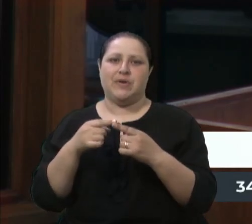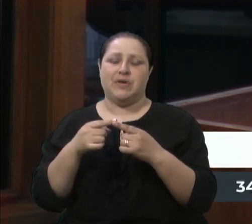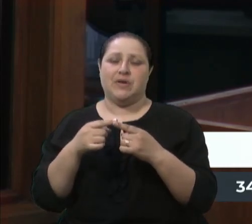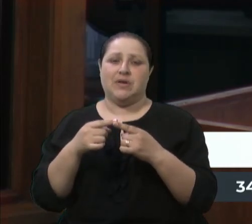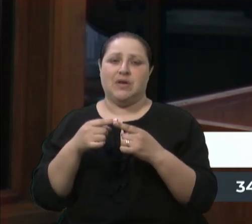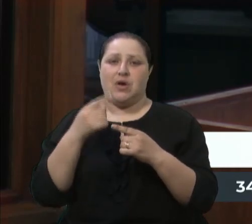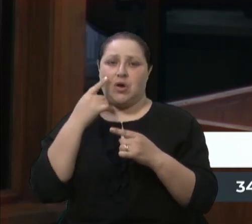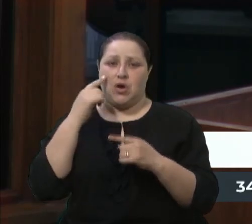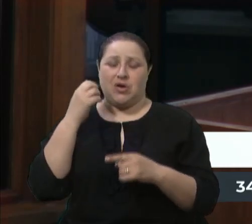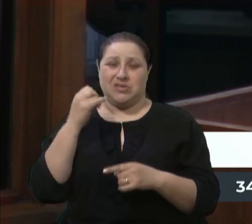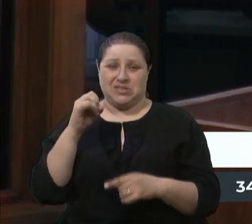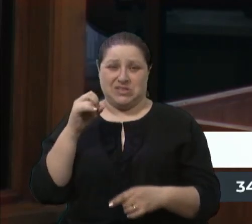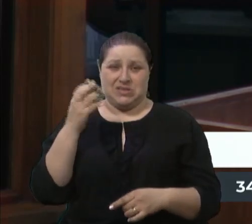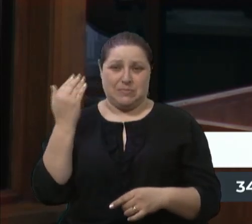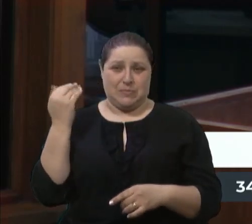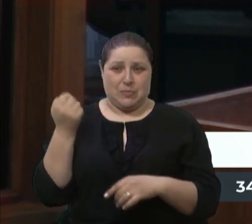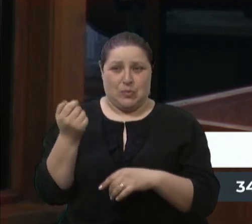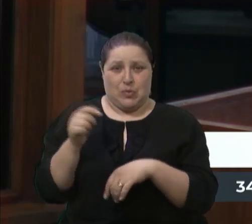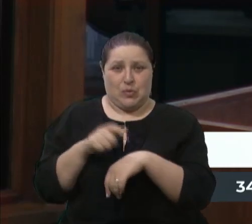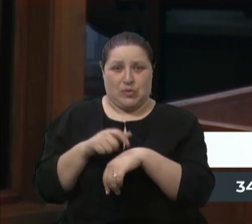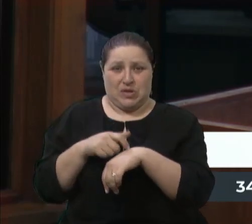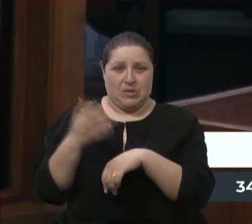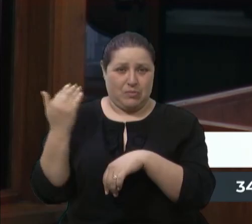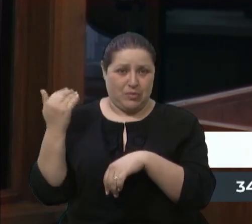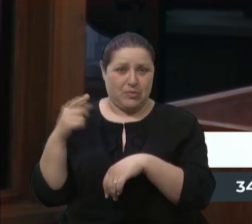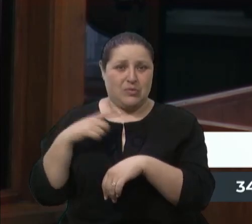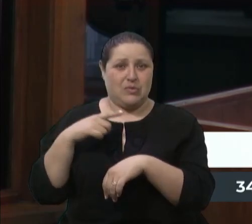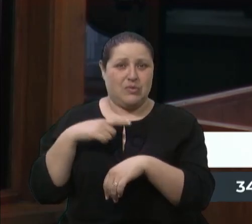se nós, há poucos dias aqui, teve a